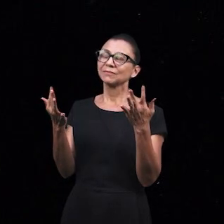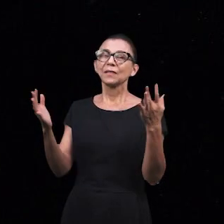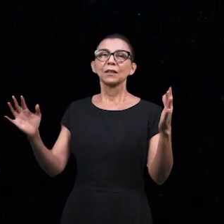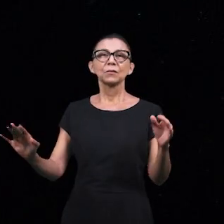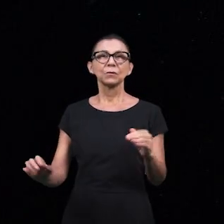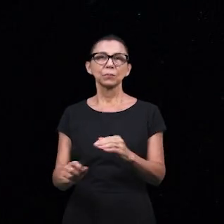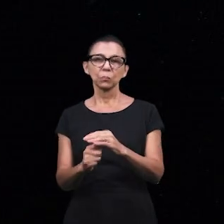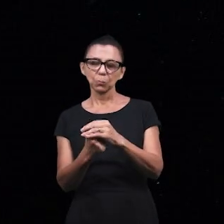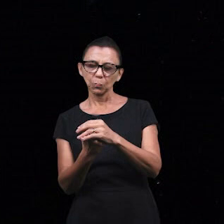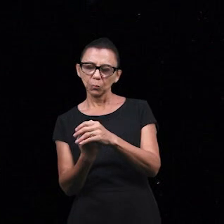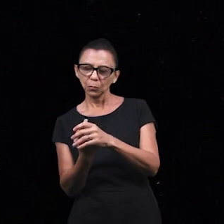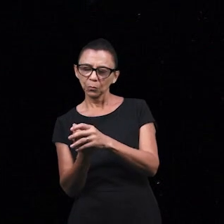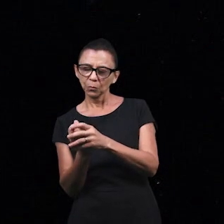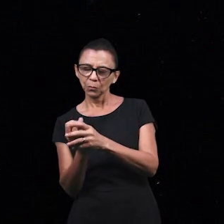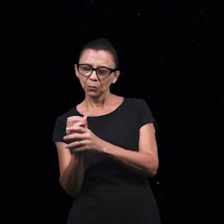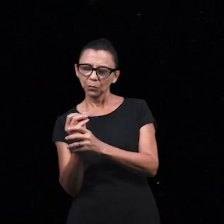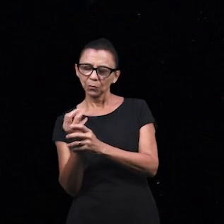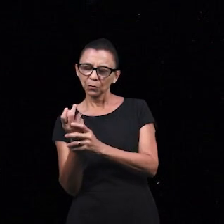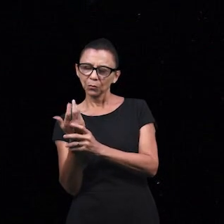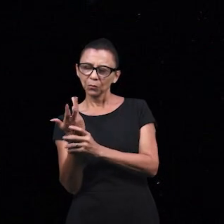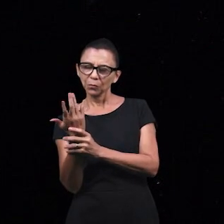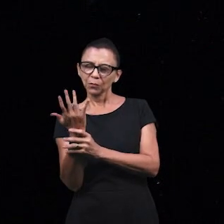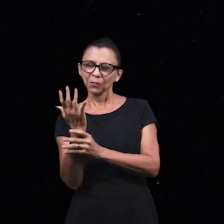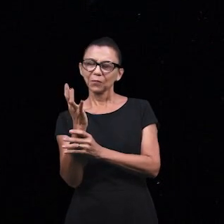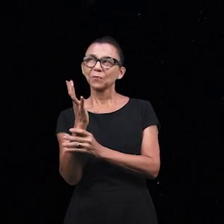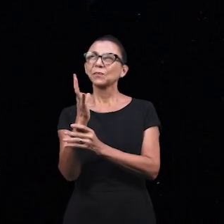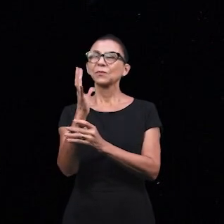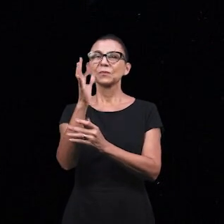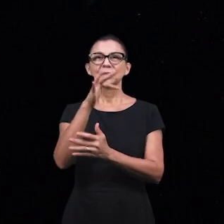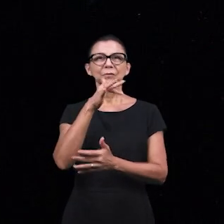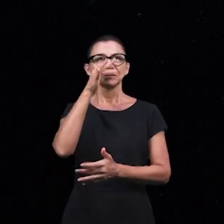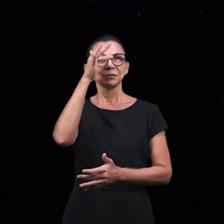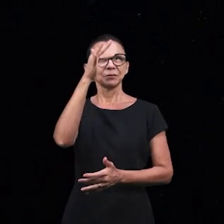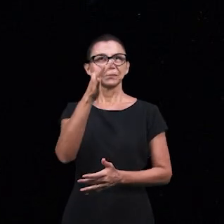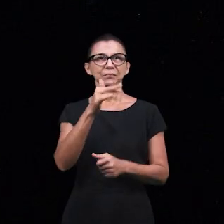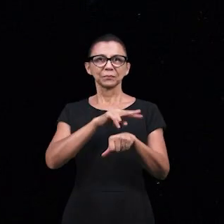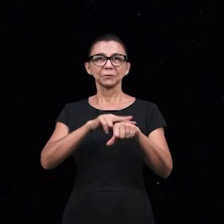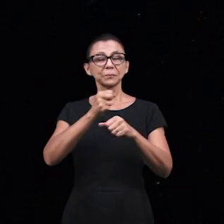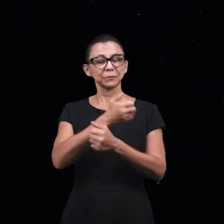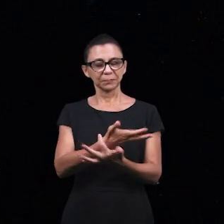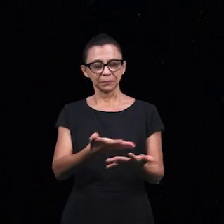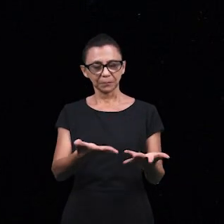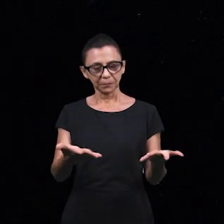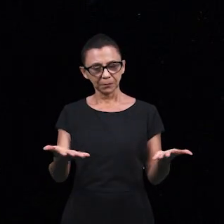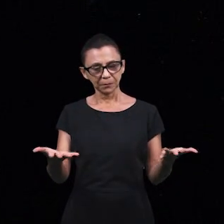Como uma flor pequena em teu